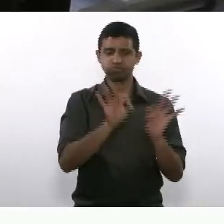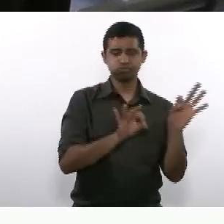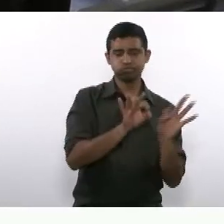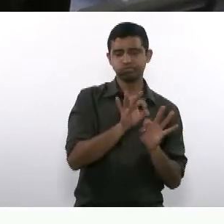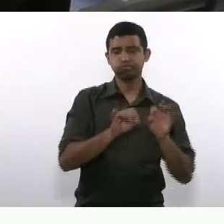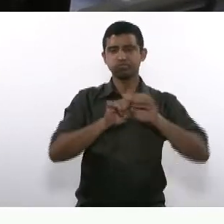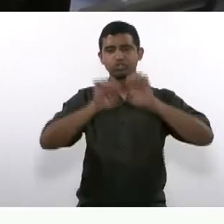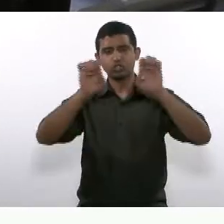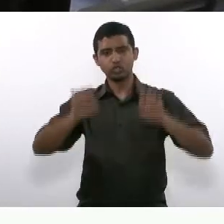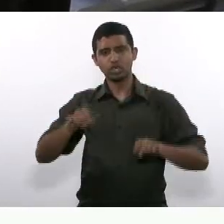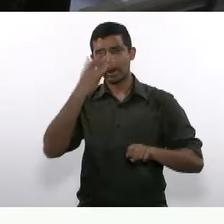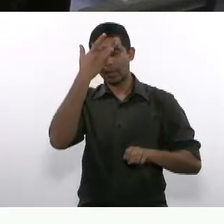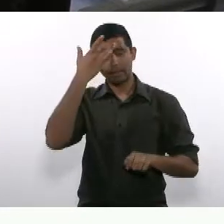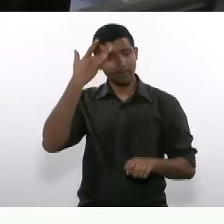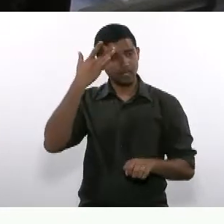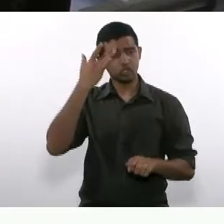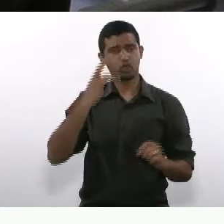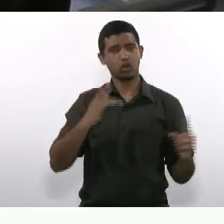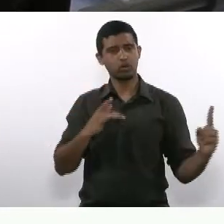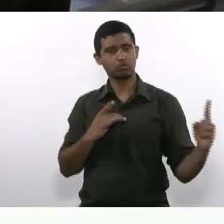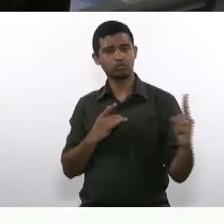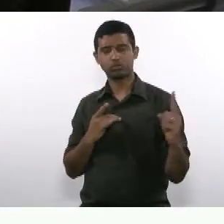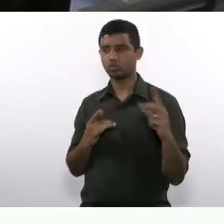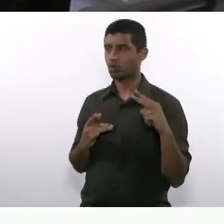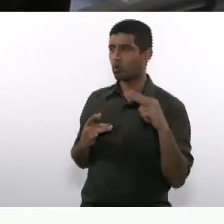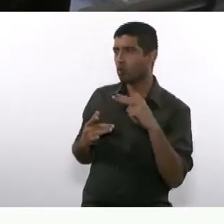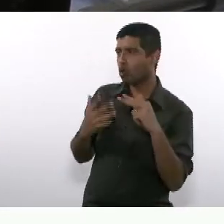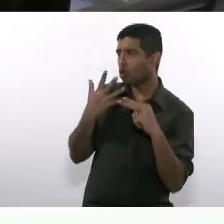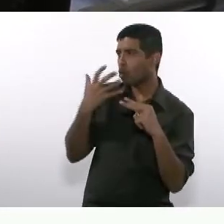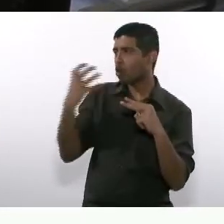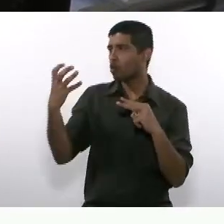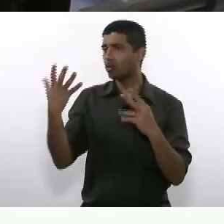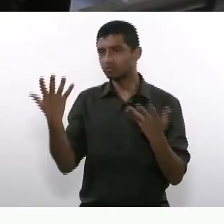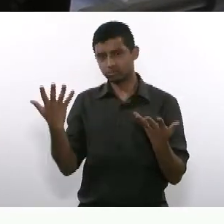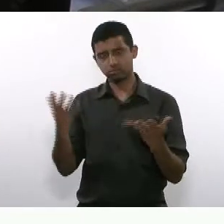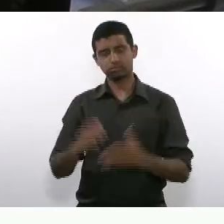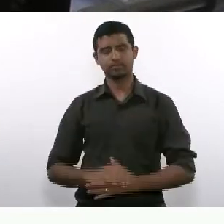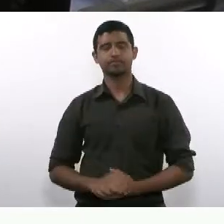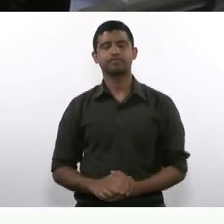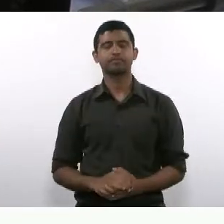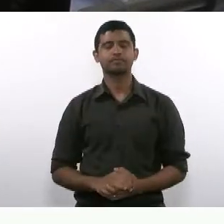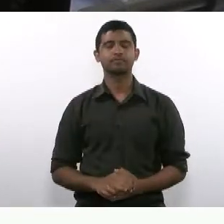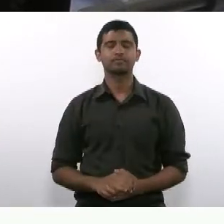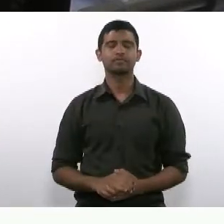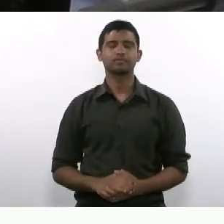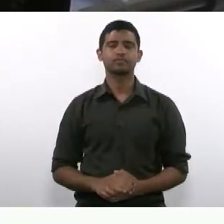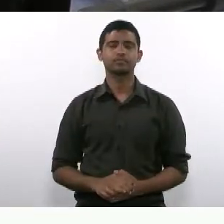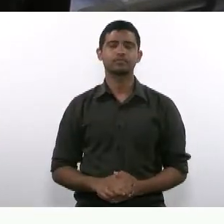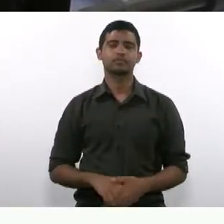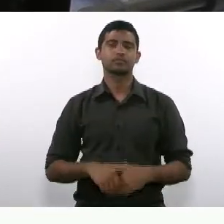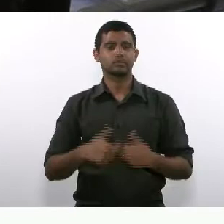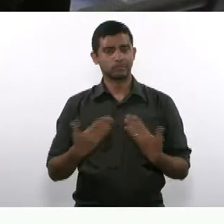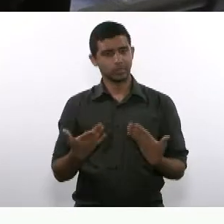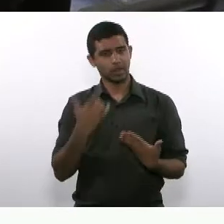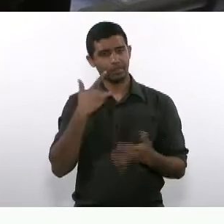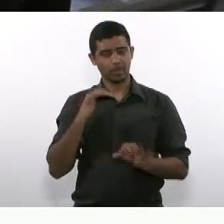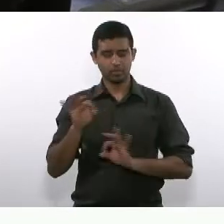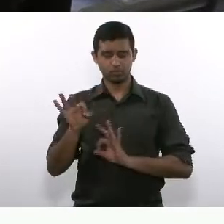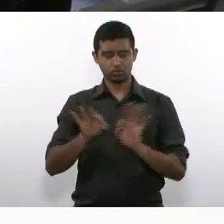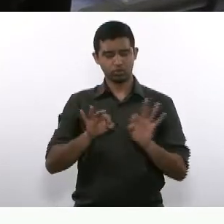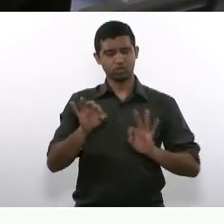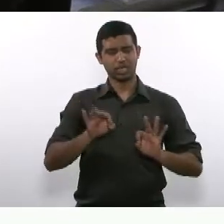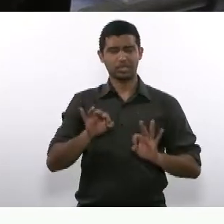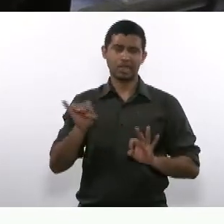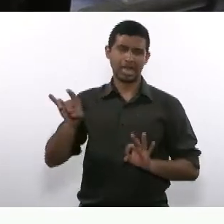seja atraente do ponto de vista de visualização para quem passa no nosso stand. Então, a gente, quer dizer, são projetos